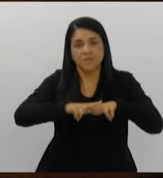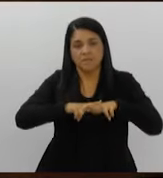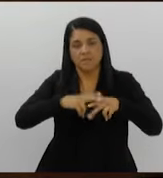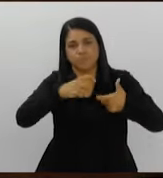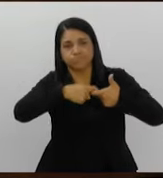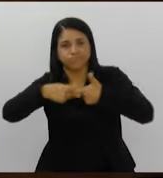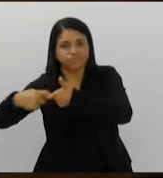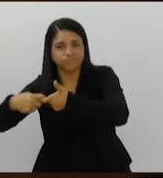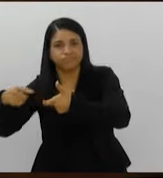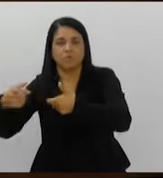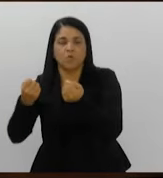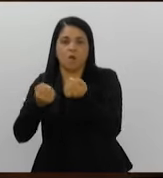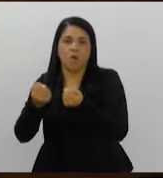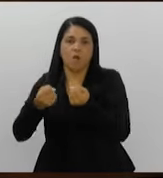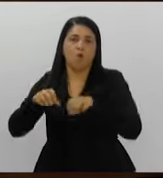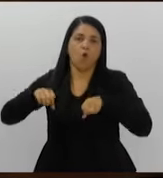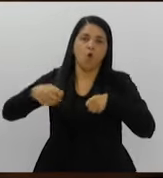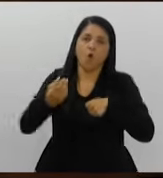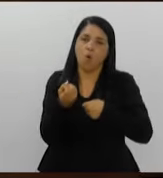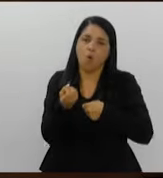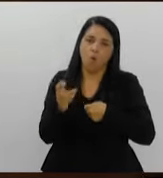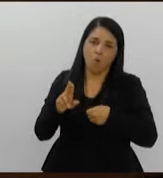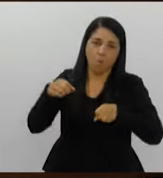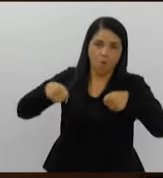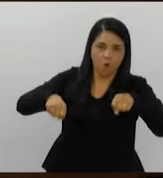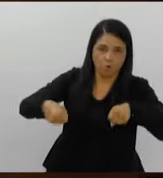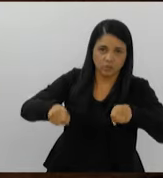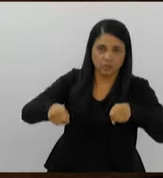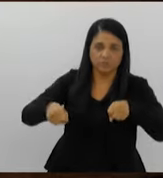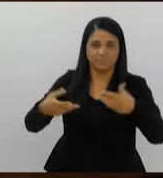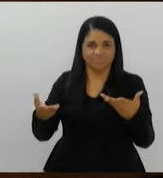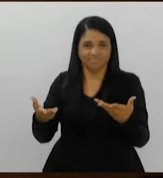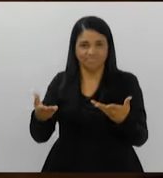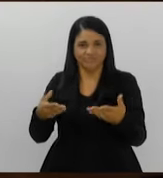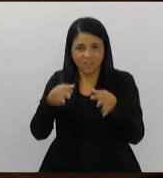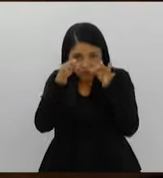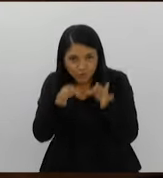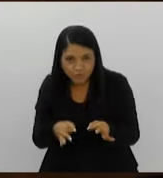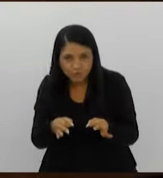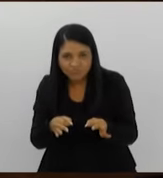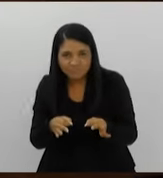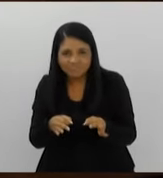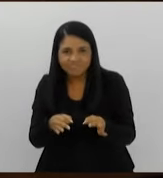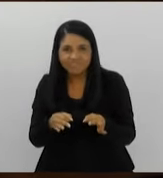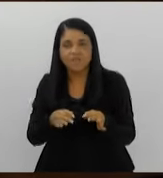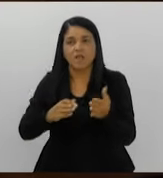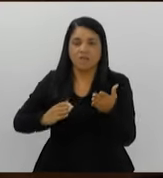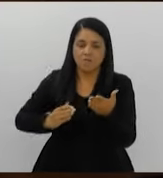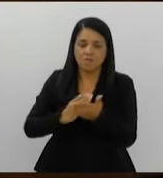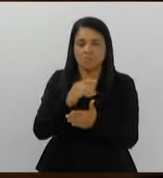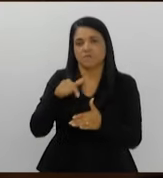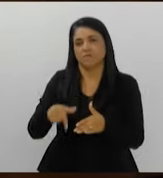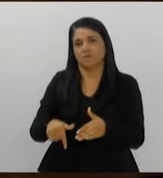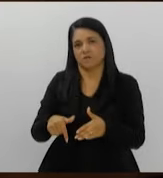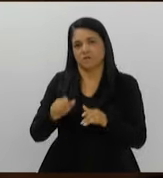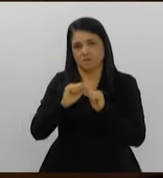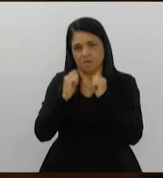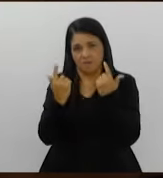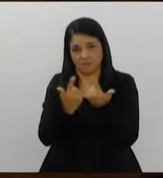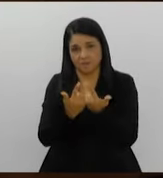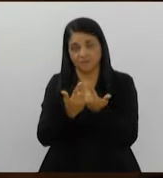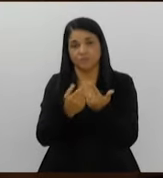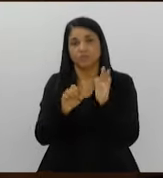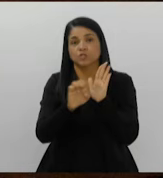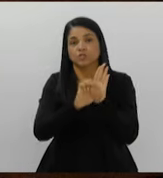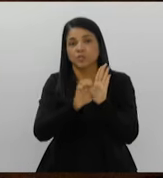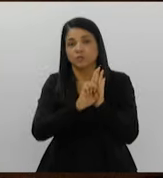teria mais como levar o seu ganha-pão para dentro de casa. Isso é justo? Não, não é justo. Nós aprovamos nessa casa o Estatuto das Blitz.